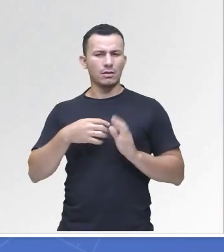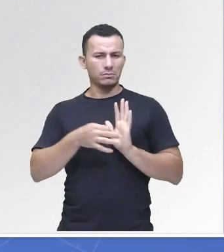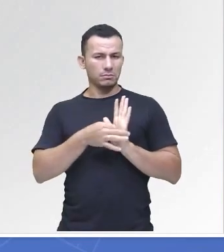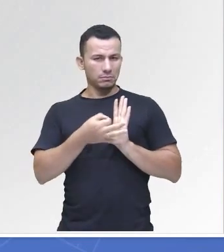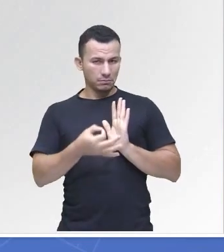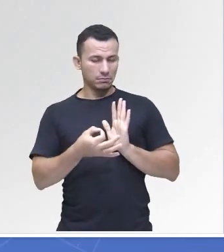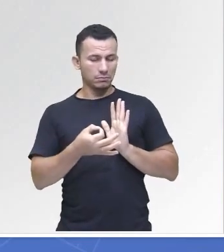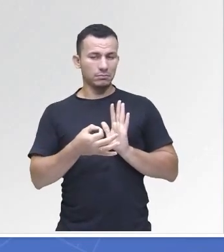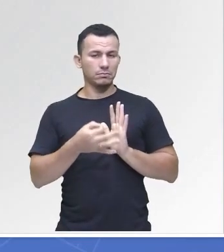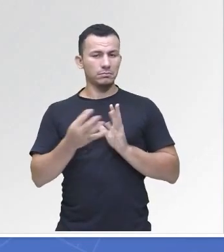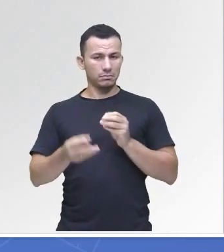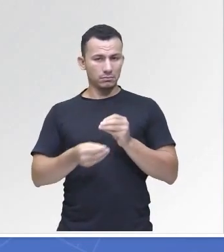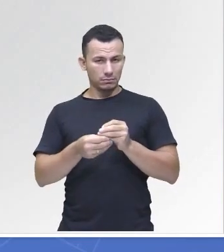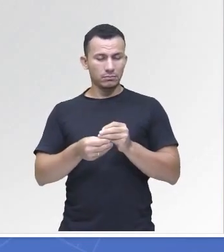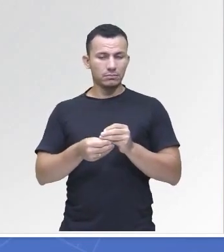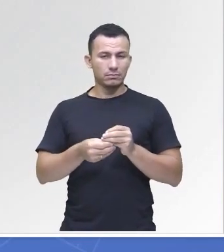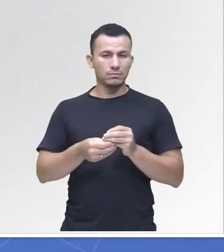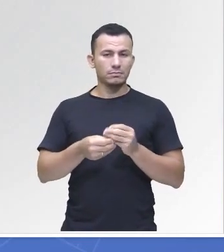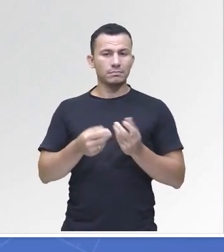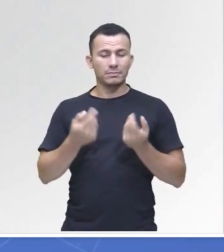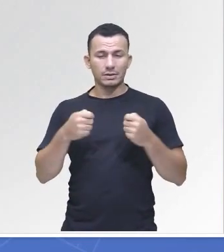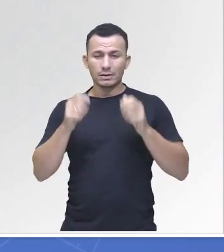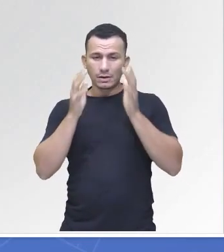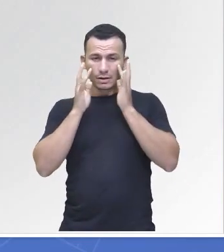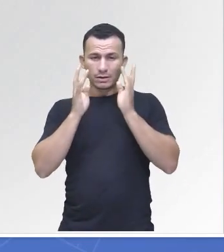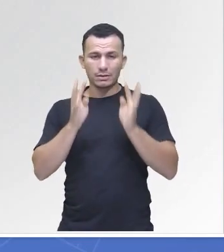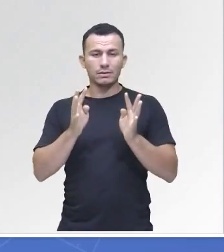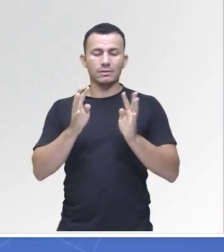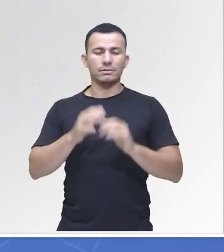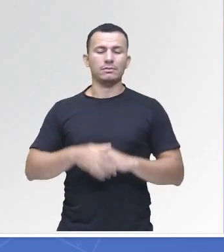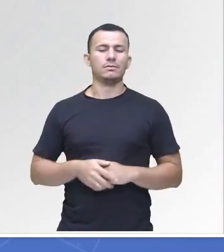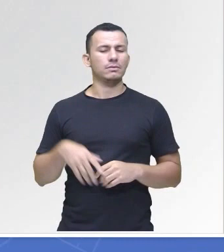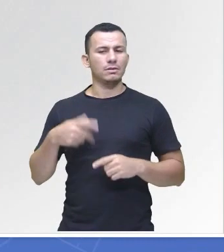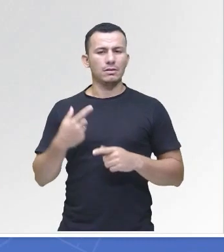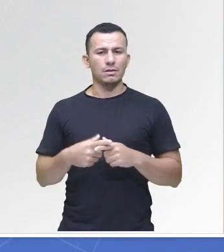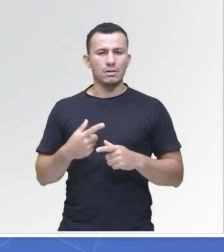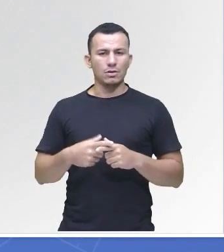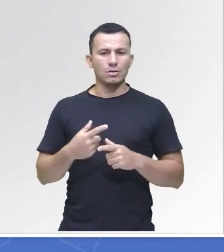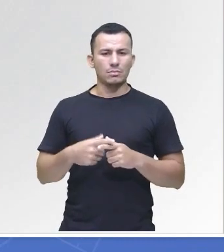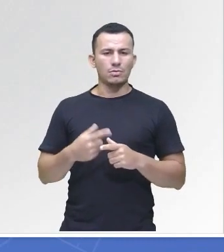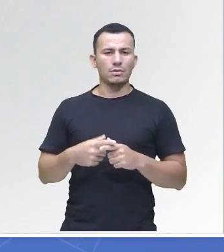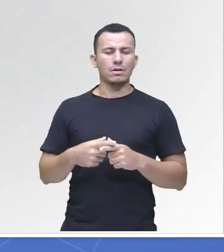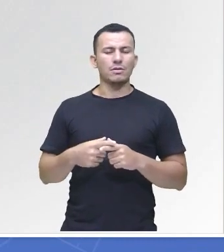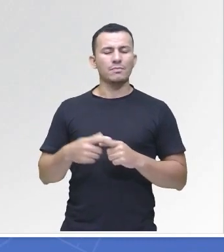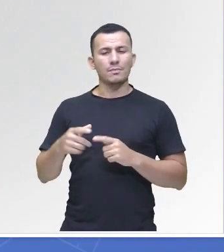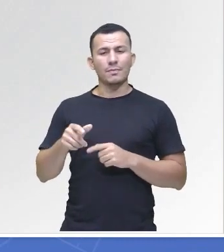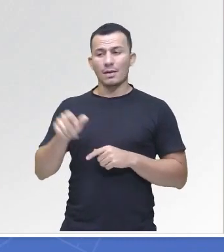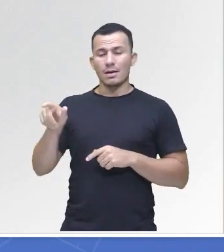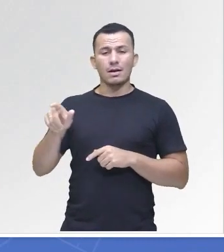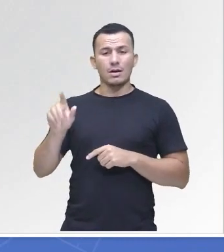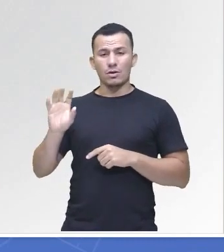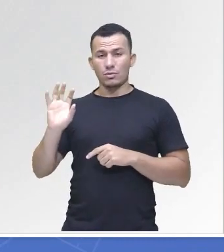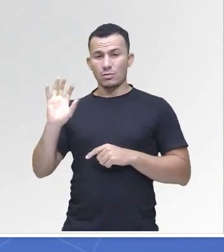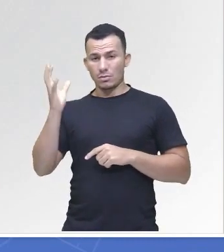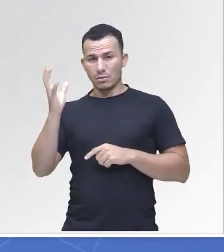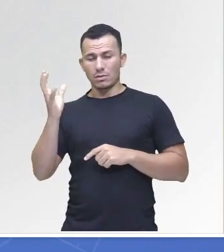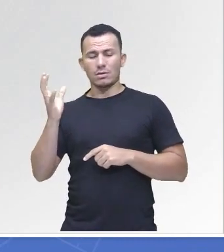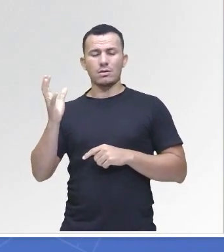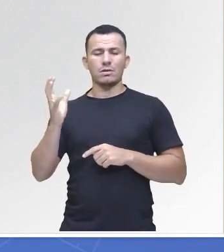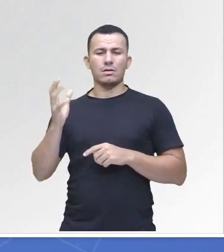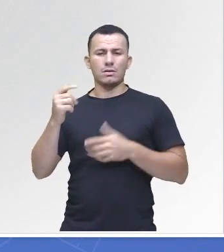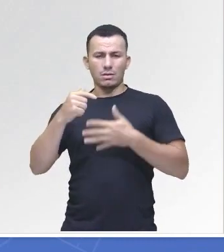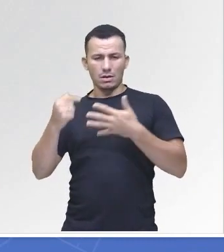vai requerer de vocês bastante atenção. Porque os distratores, ou seja, as questões incorretas,